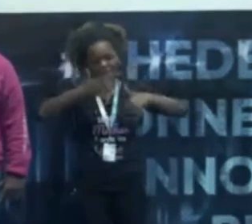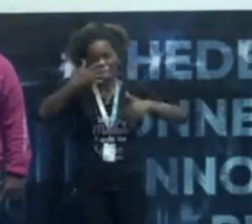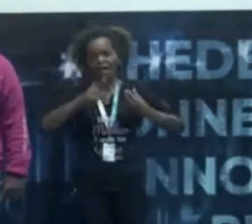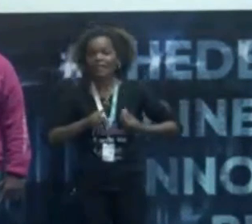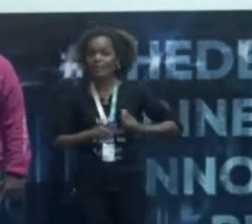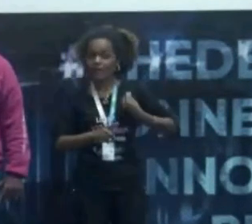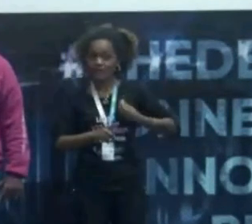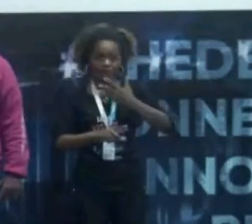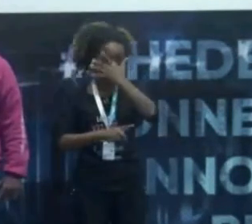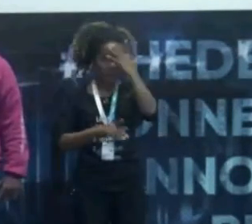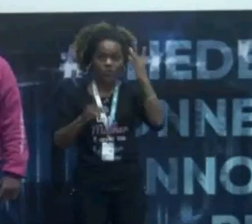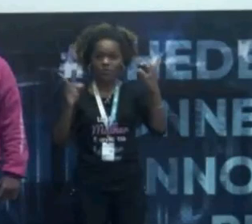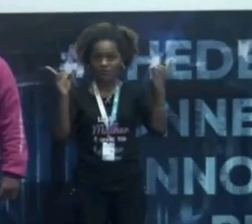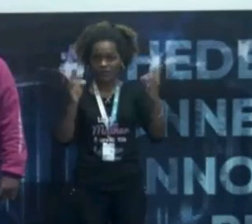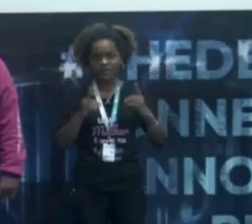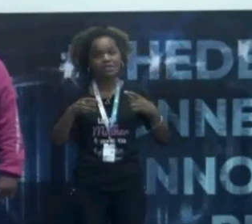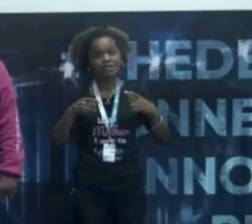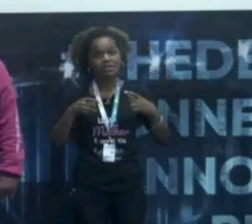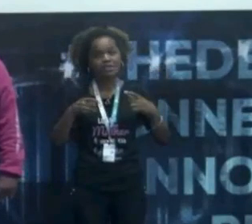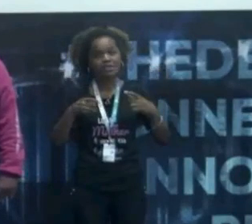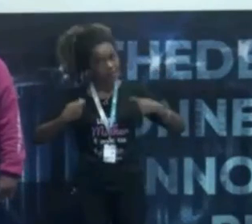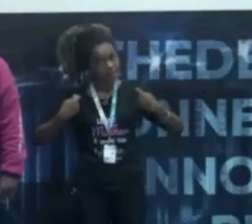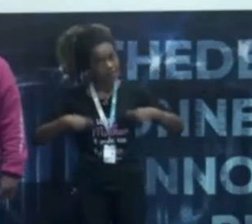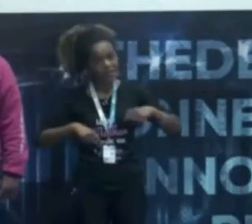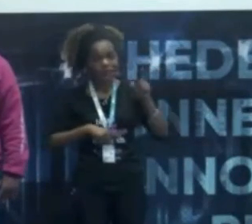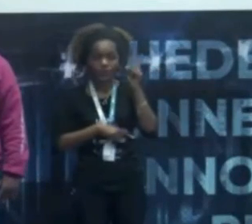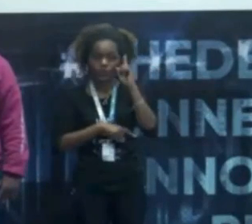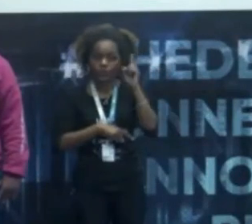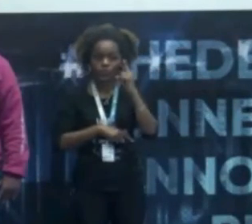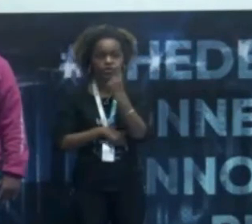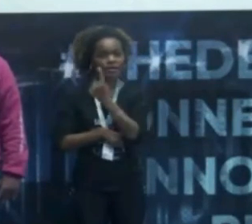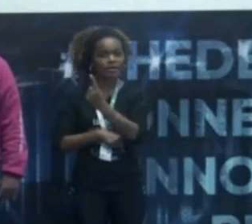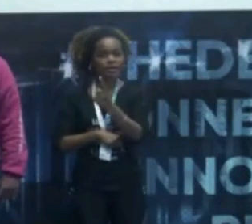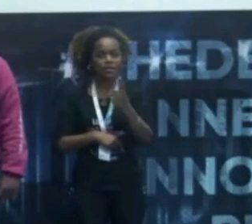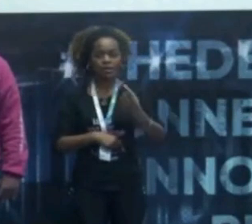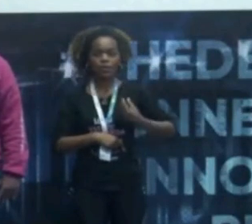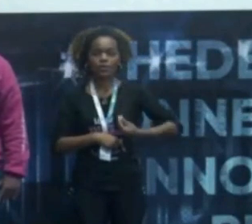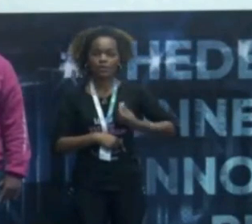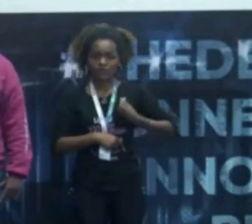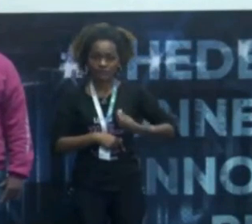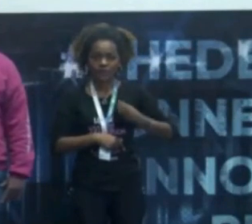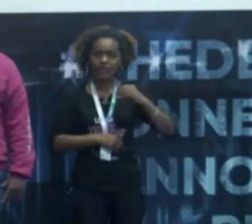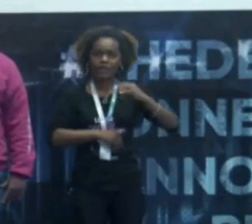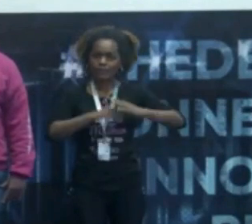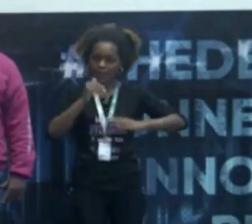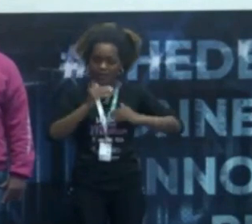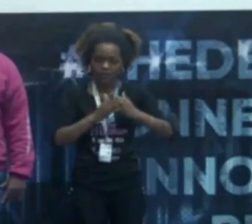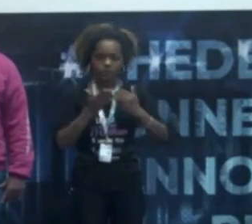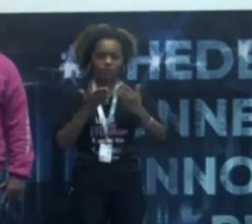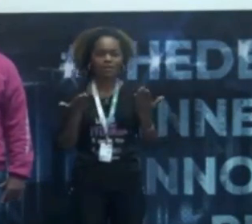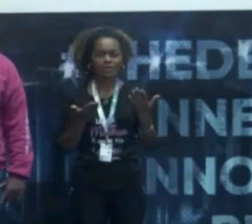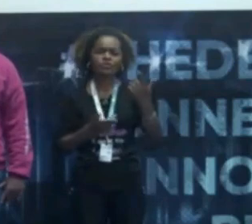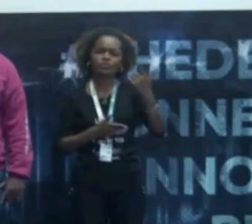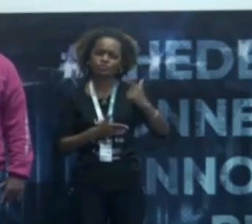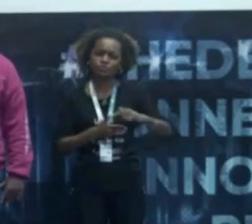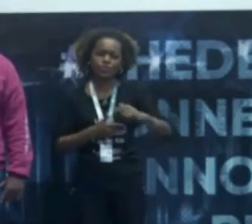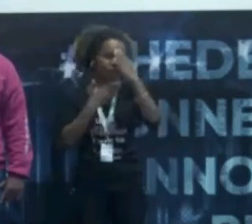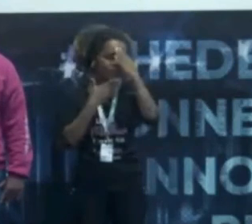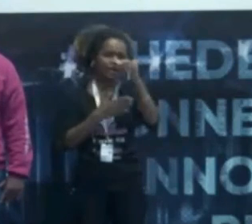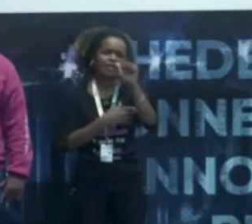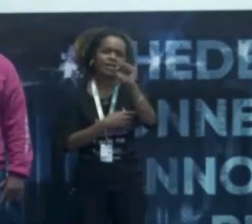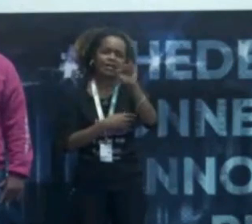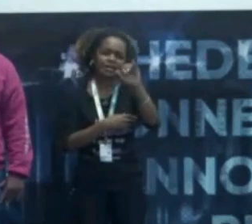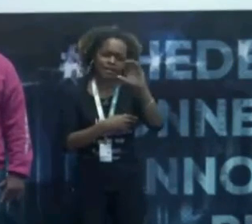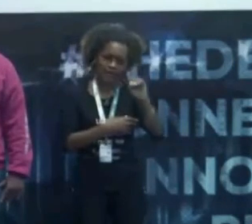pessoa com deficiência, deveria estar, né, na vida de todas as pessoas. Então, mais uma vez, muito obrigado, Cássio,